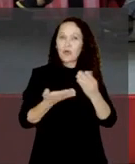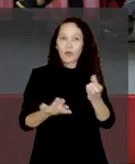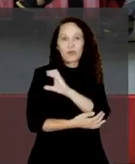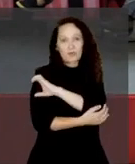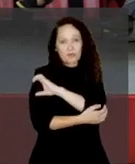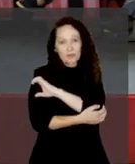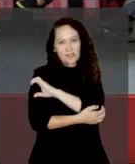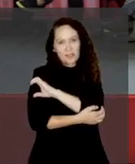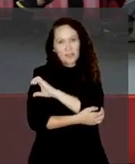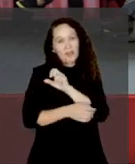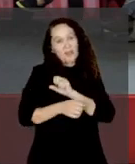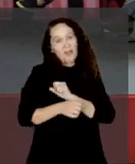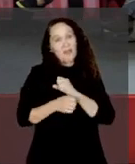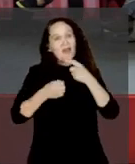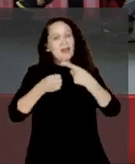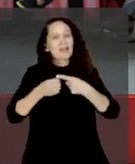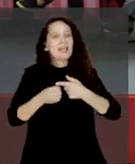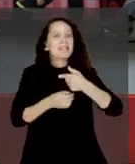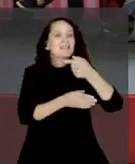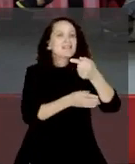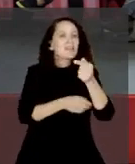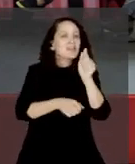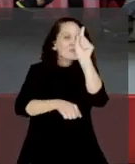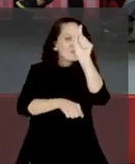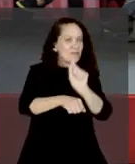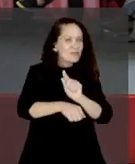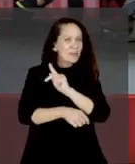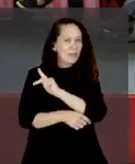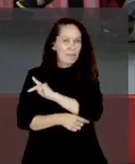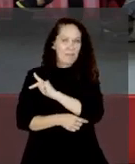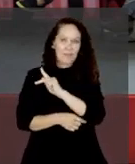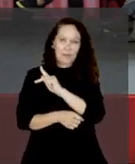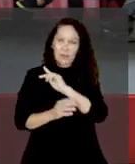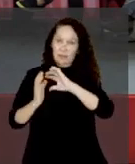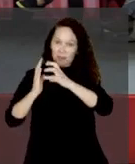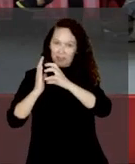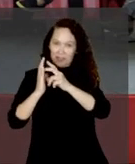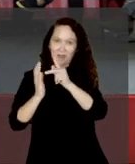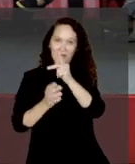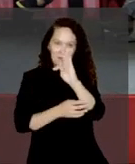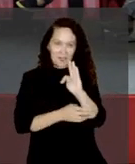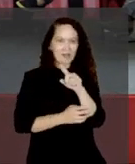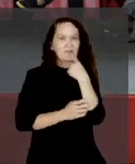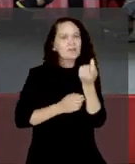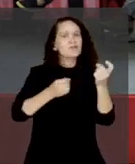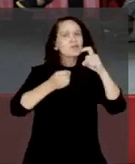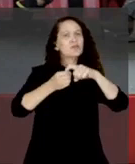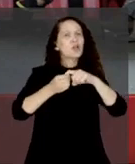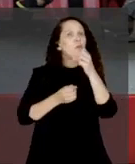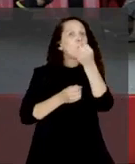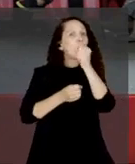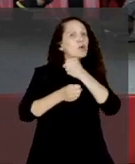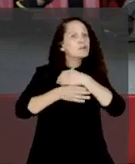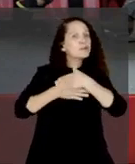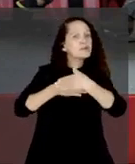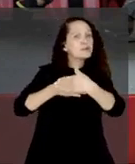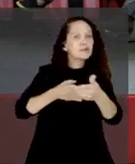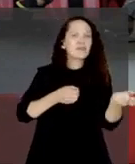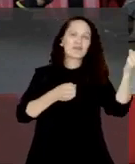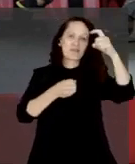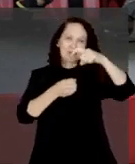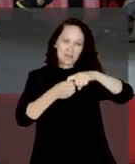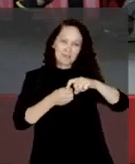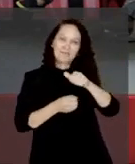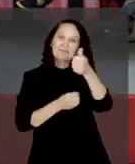Esse compromisso, nós somos testemunha da sua luta. Começou aqui, como disse o Moisés,